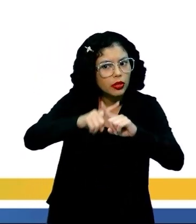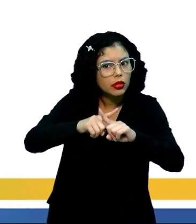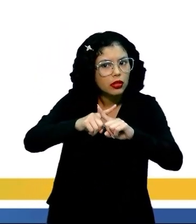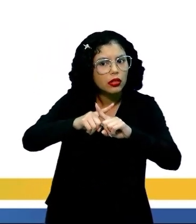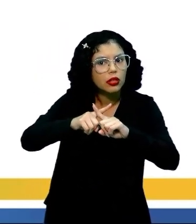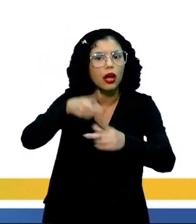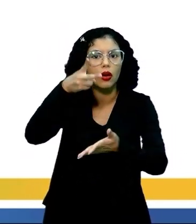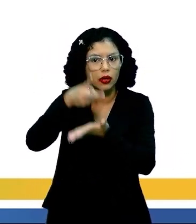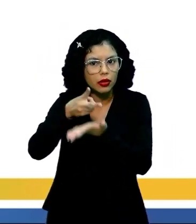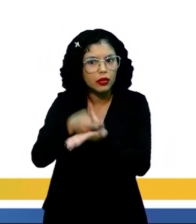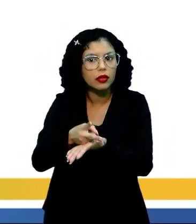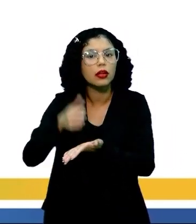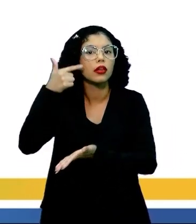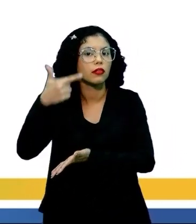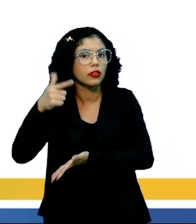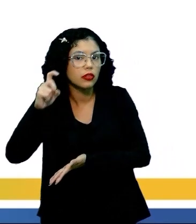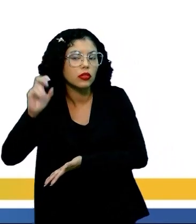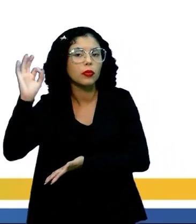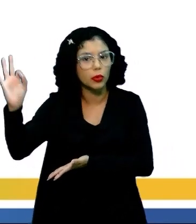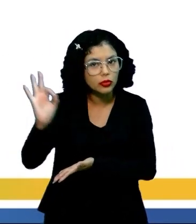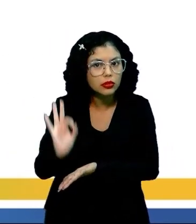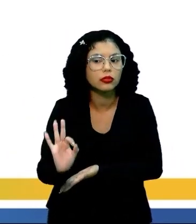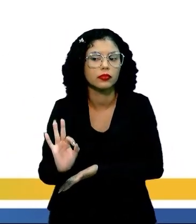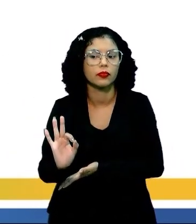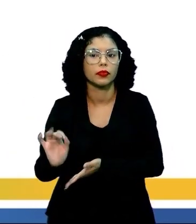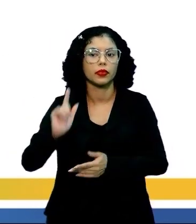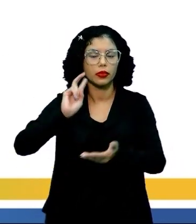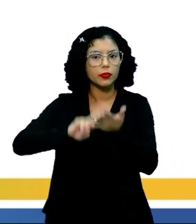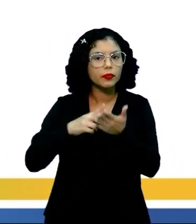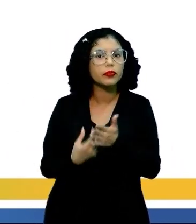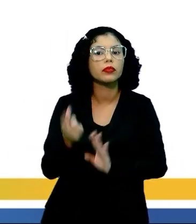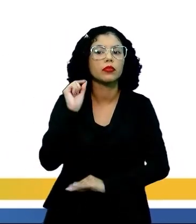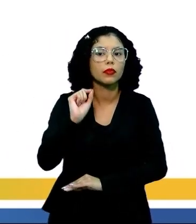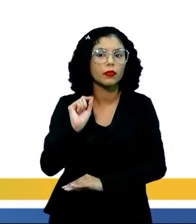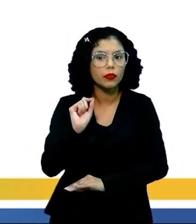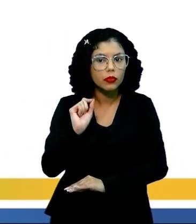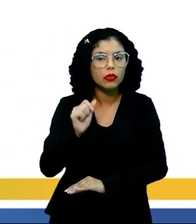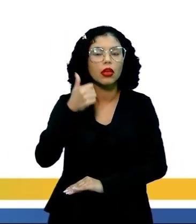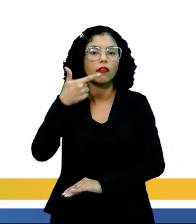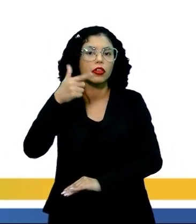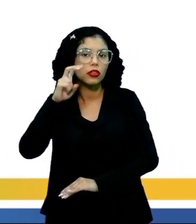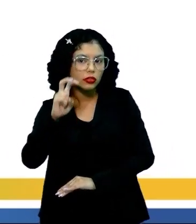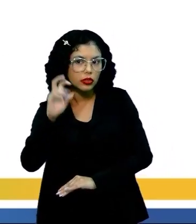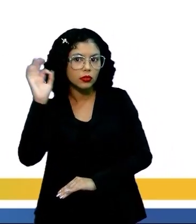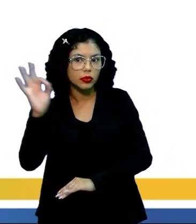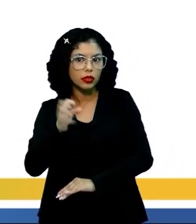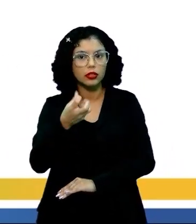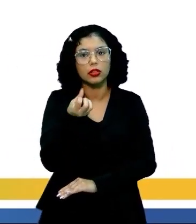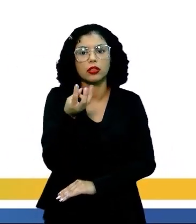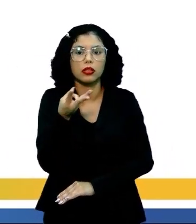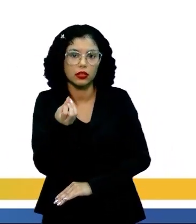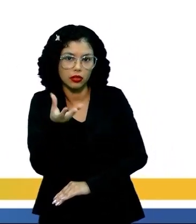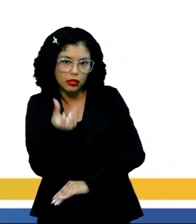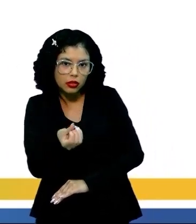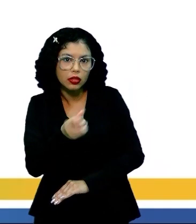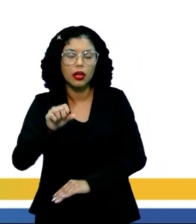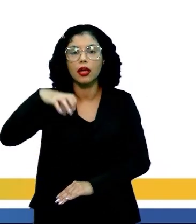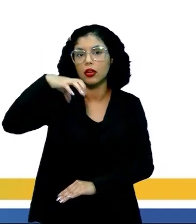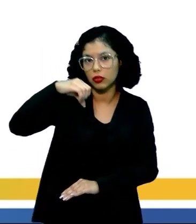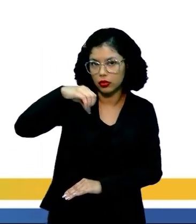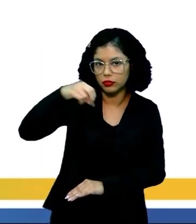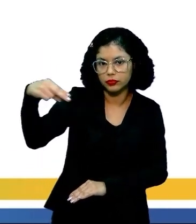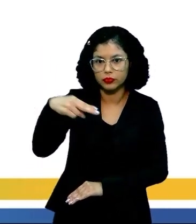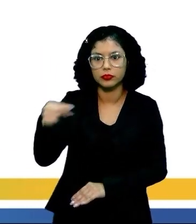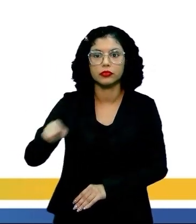0,25 é a mesma coisa que 25%. Traduzindo, 25% de 360 é igual a